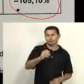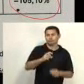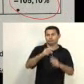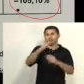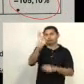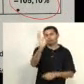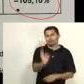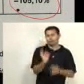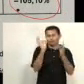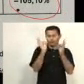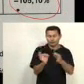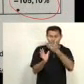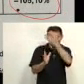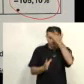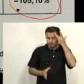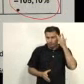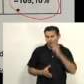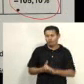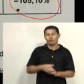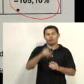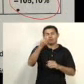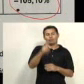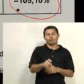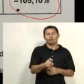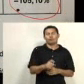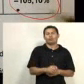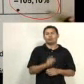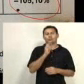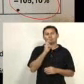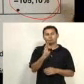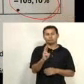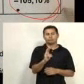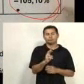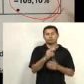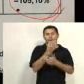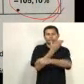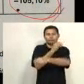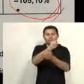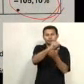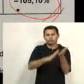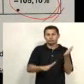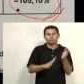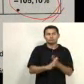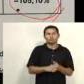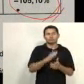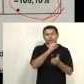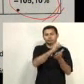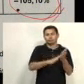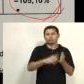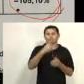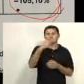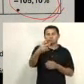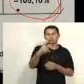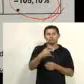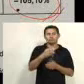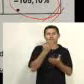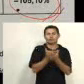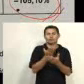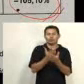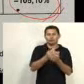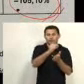105,10%. Certo, pessoal? Esse seria, então, a resolução do exercício, o exercício 2 da